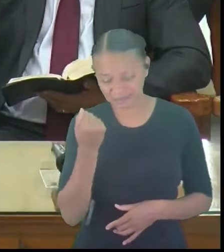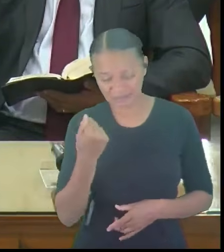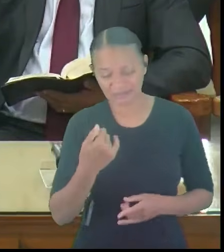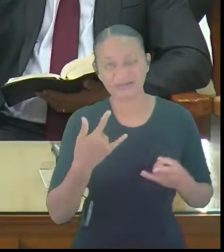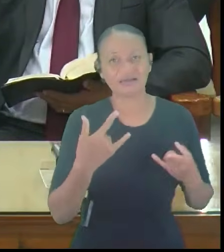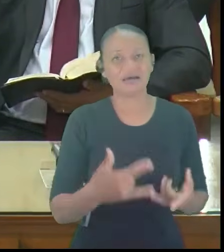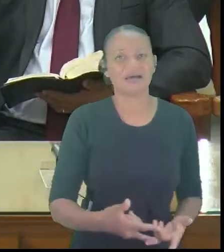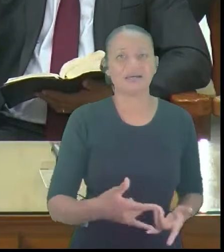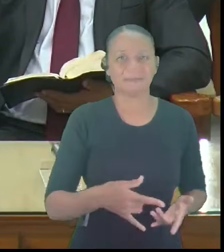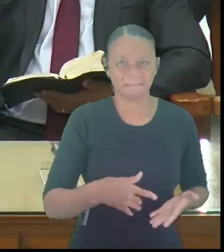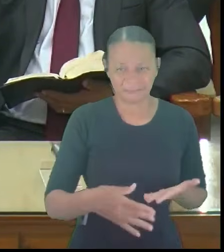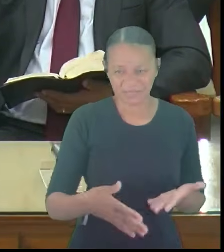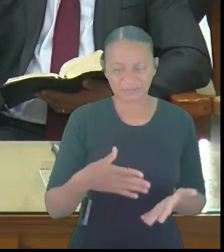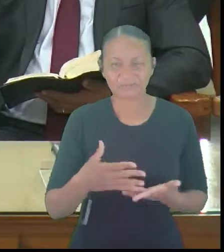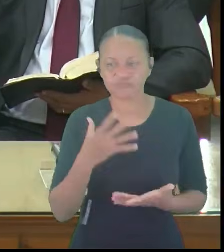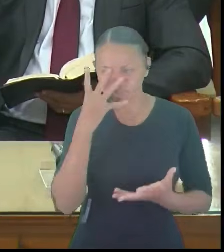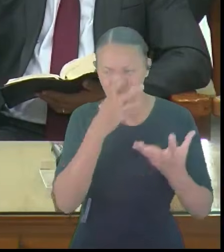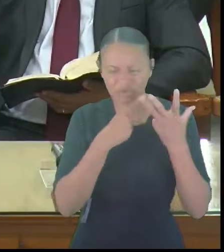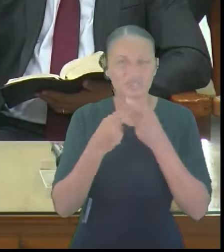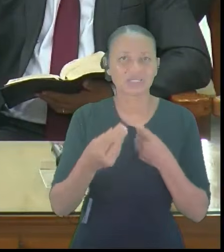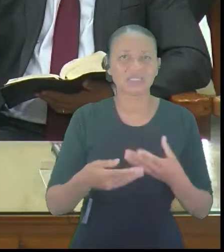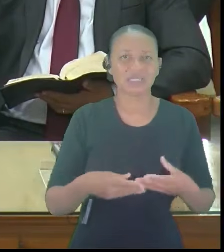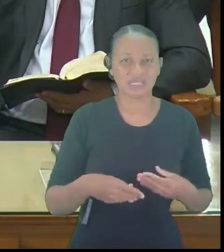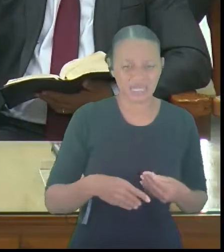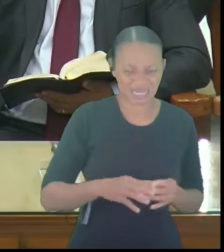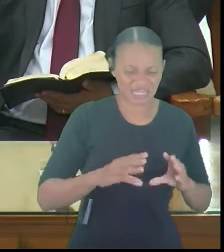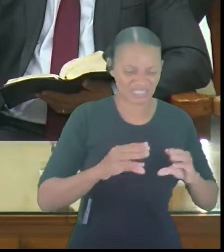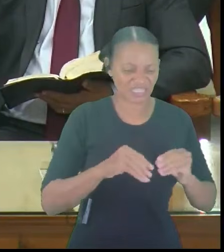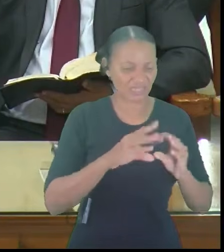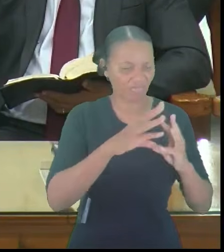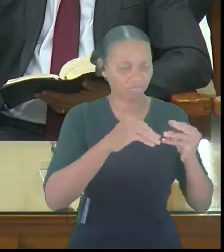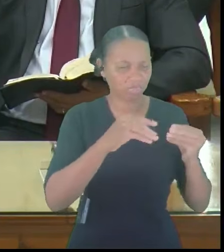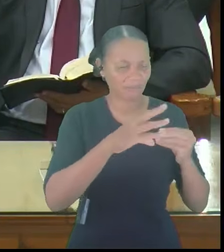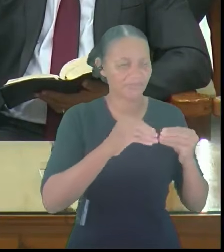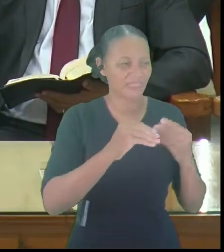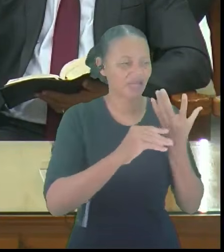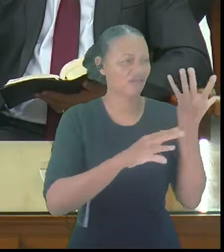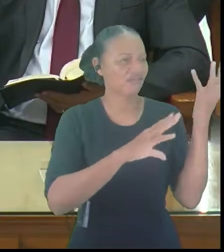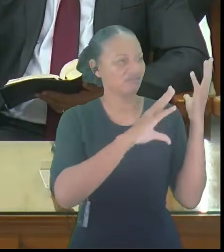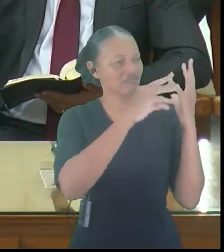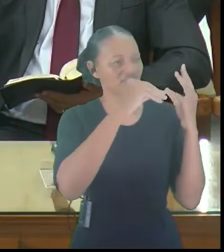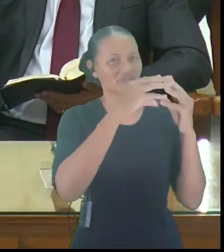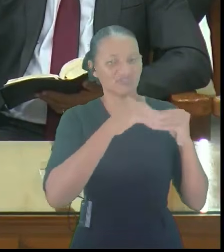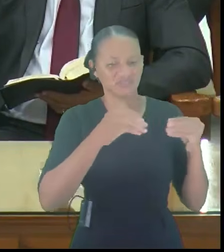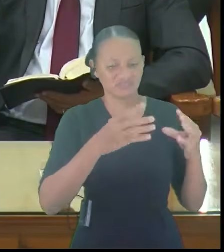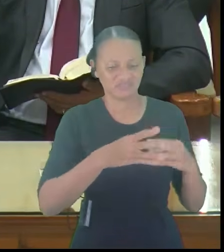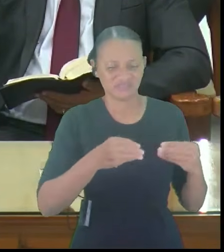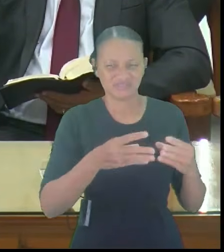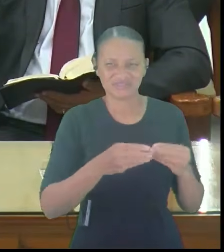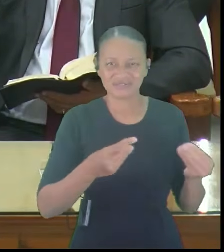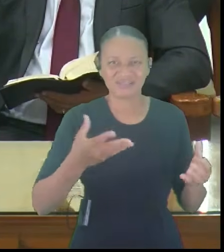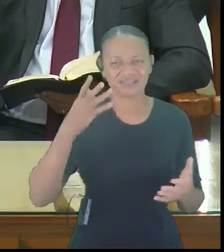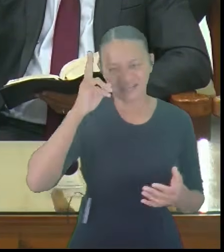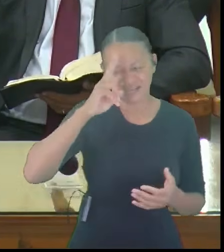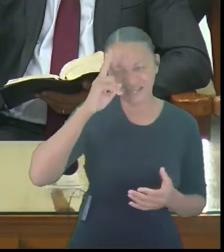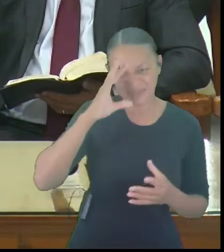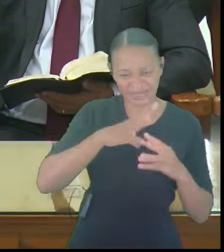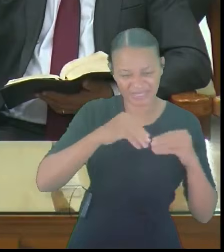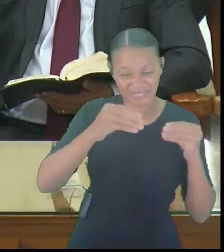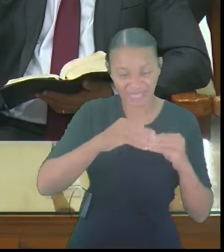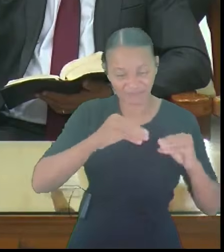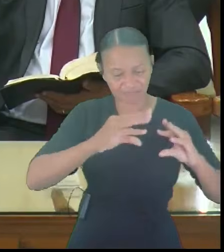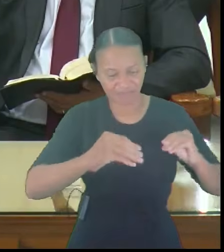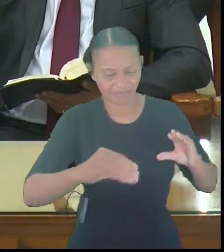no chão, mas não era colchonete desse bonitinho de hoje não, era de capim. Quem alcançou colchão de capim? Quem alcançou? Diga